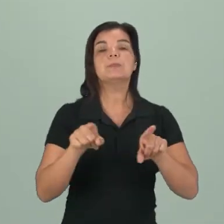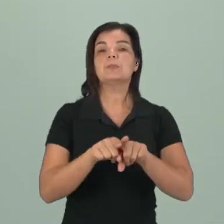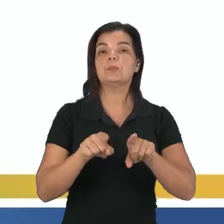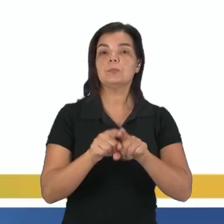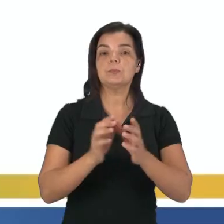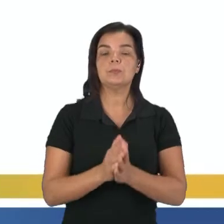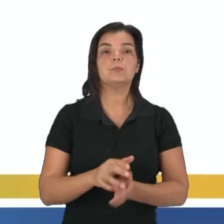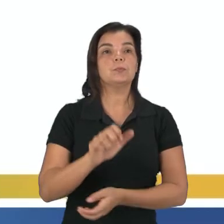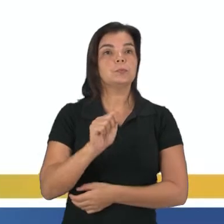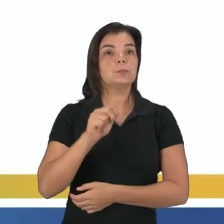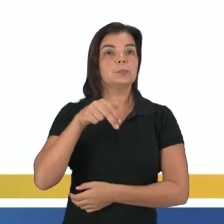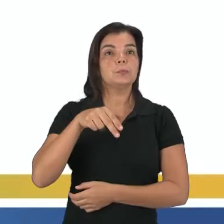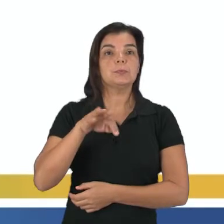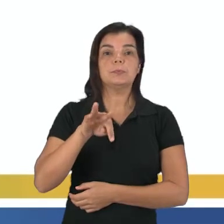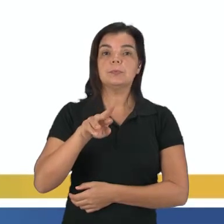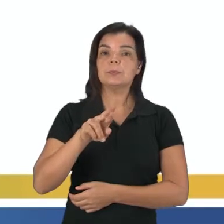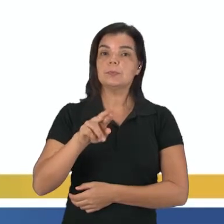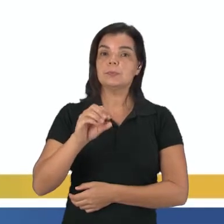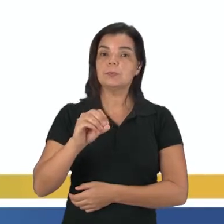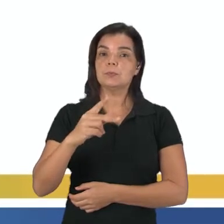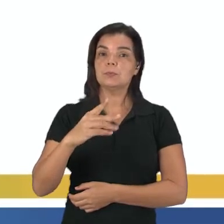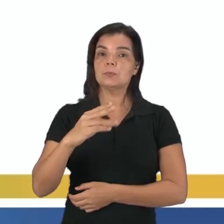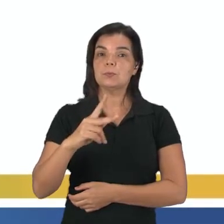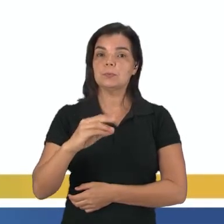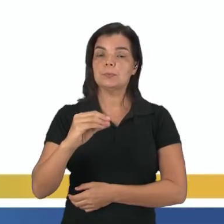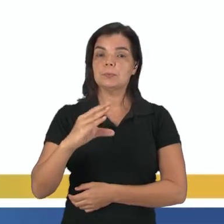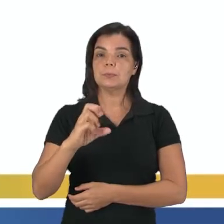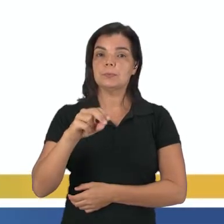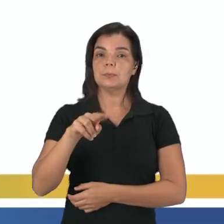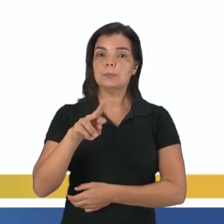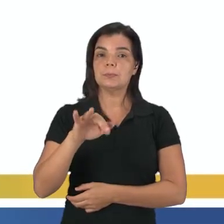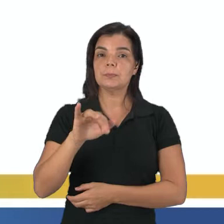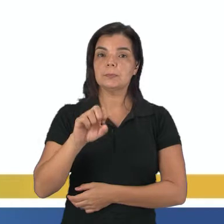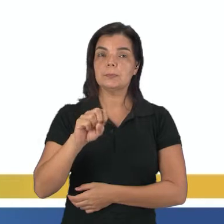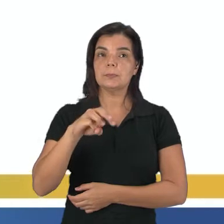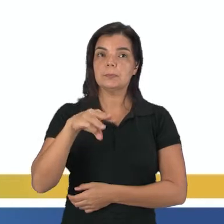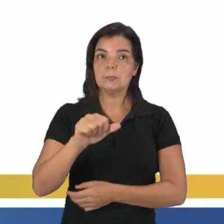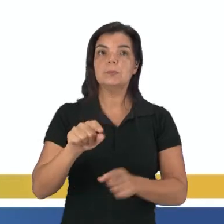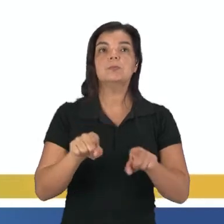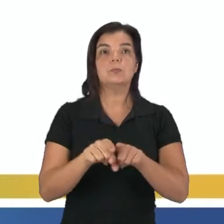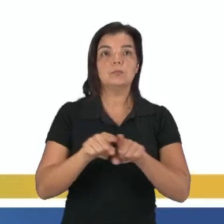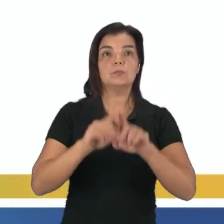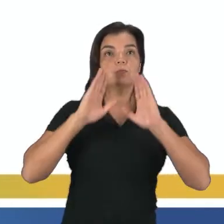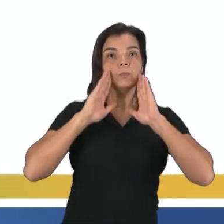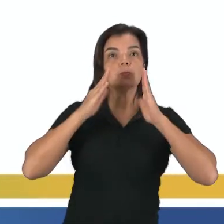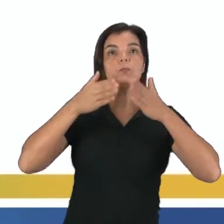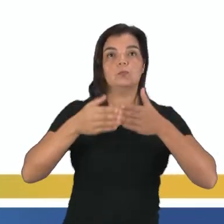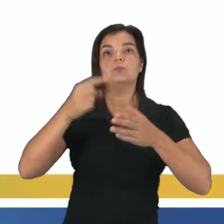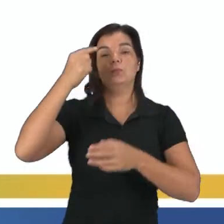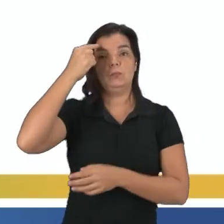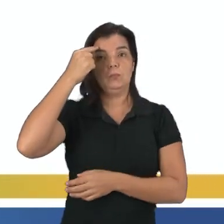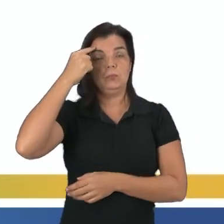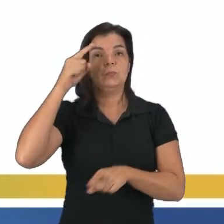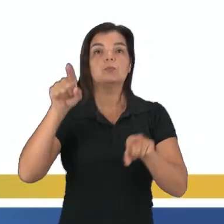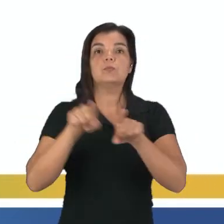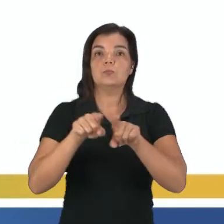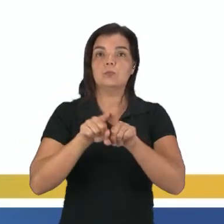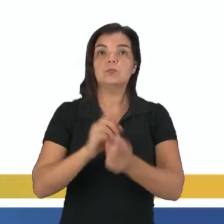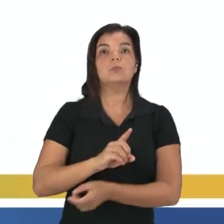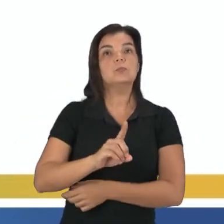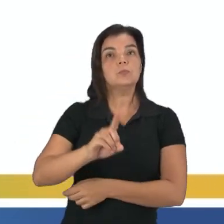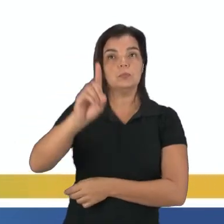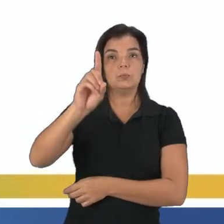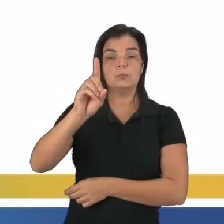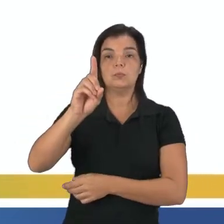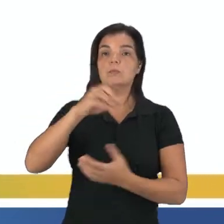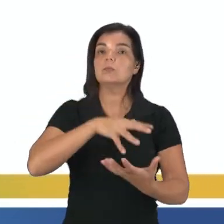O antropocentrismo. Em detrimento do pensamento teocêntrico medieval, onde Deus estava